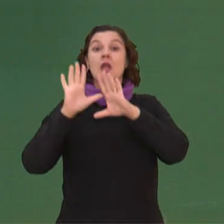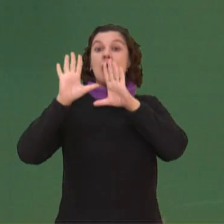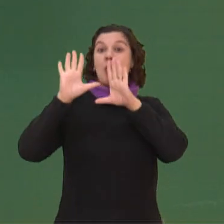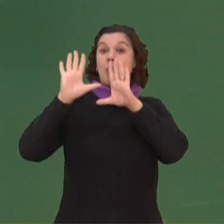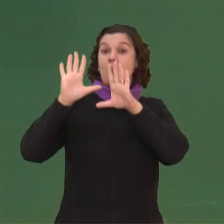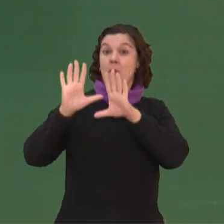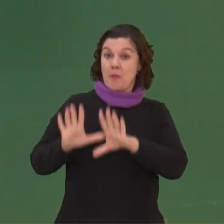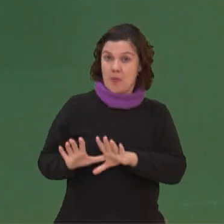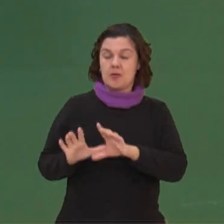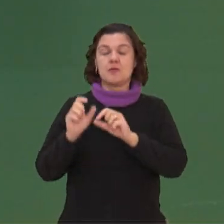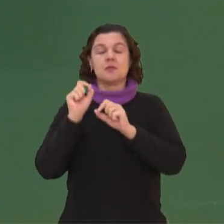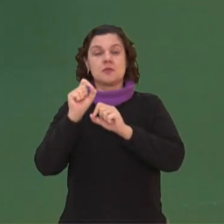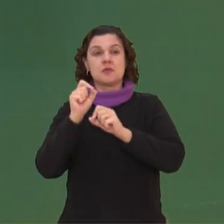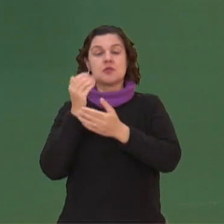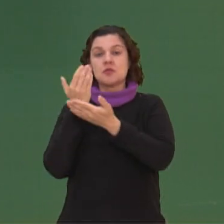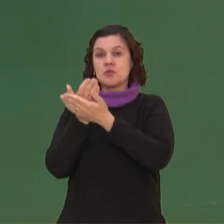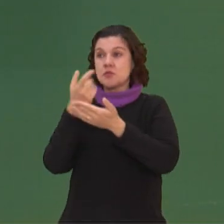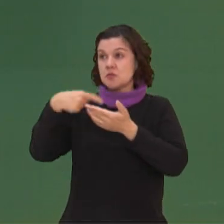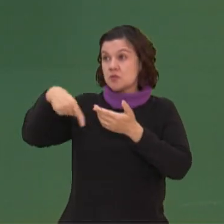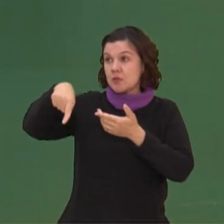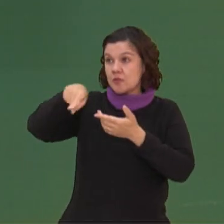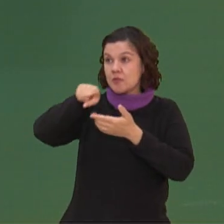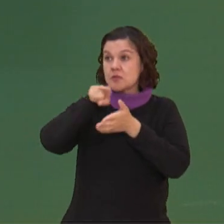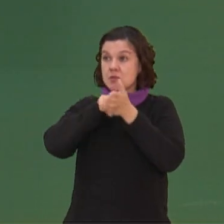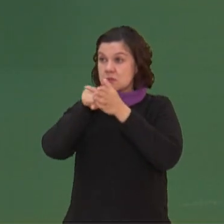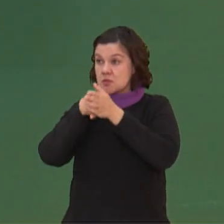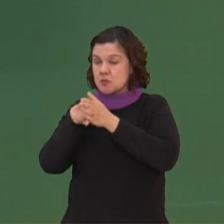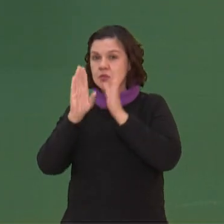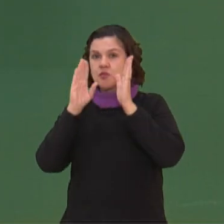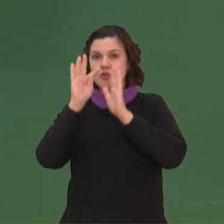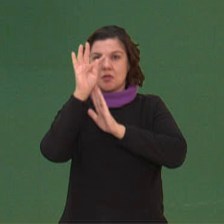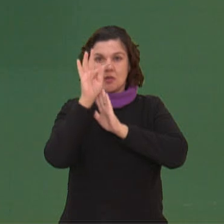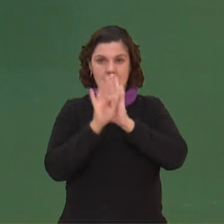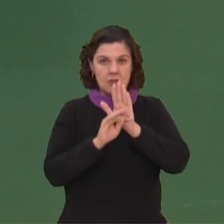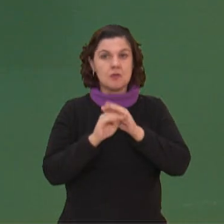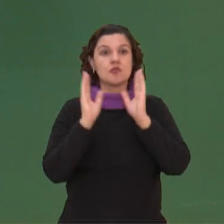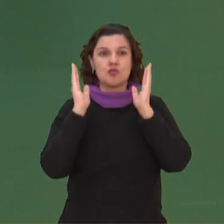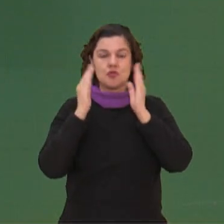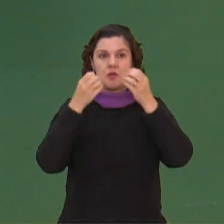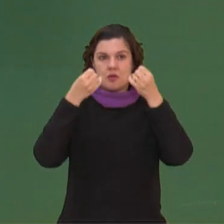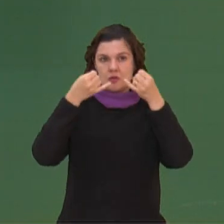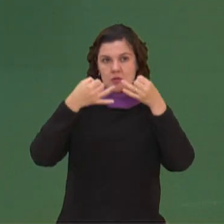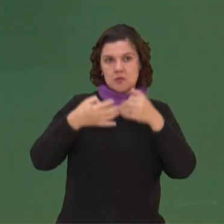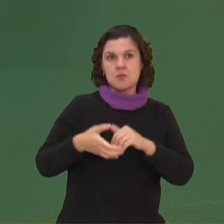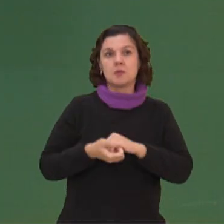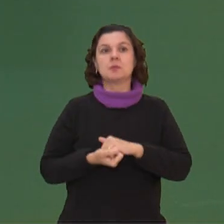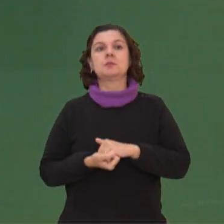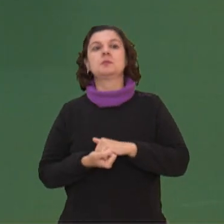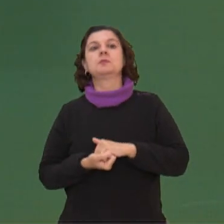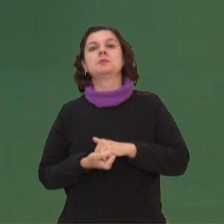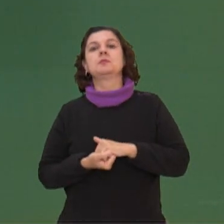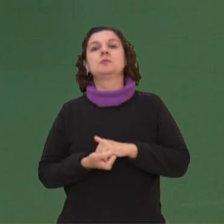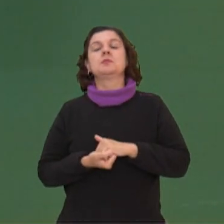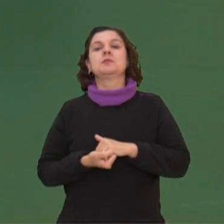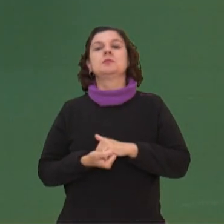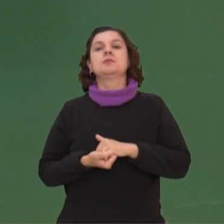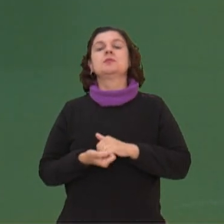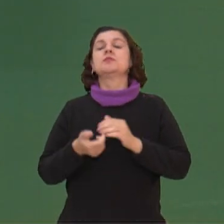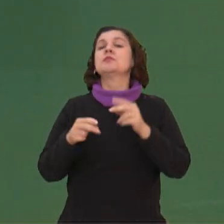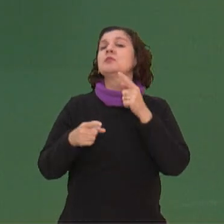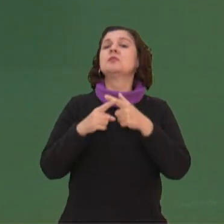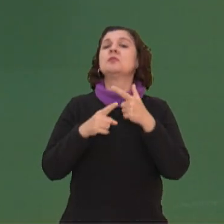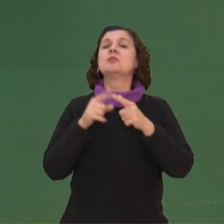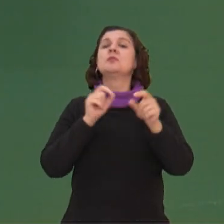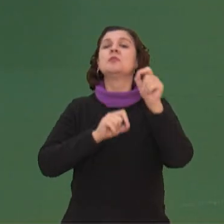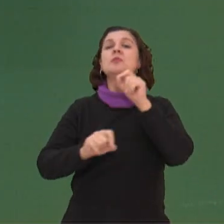Com base nos seus conhecimentos e no texto, que a gente acabou de ver, inclusive em toda a aula, por que